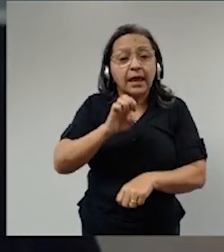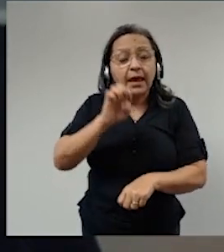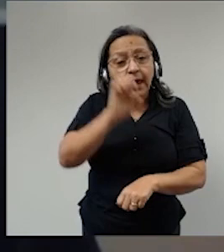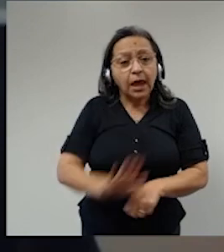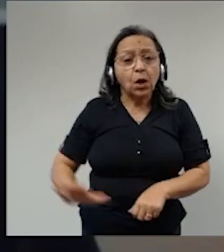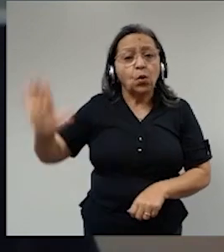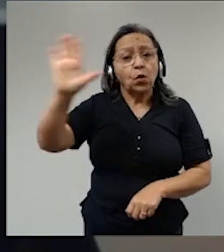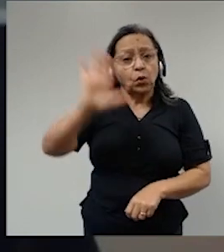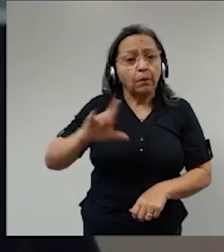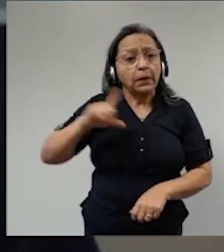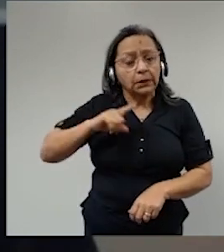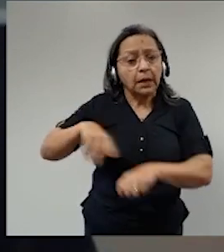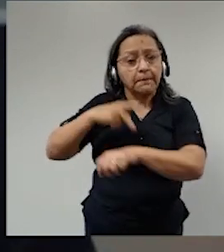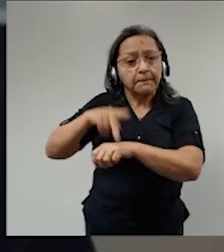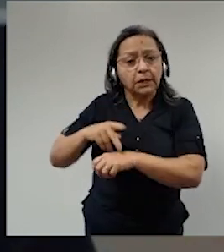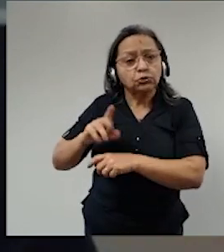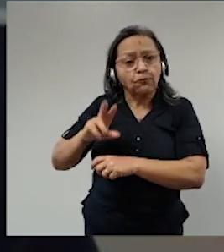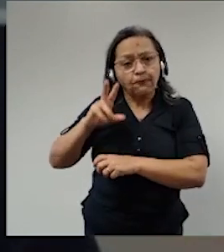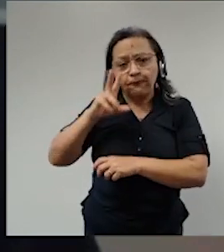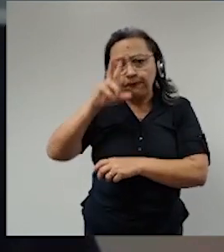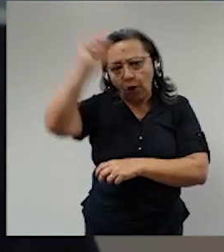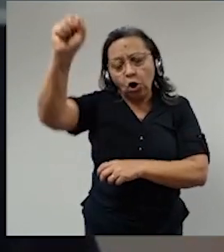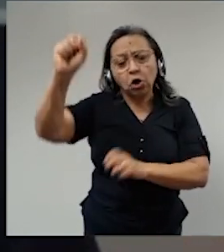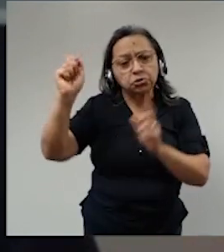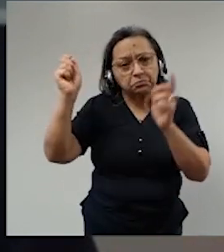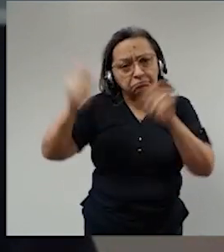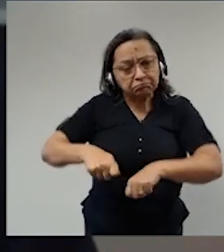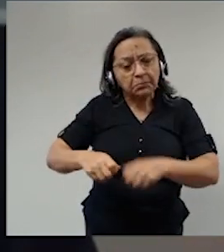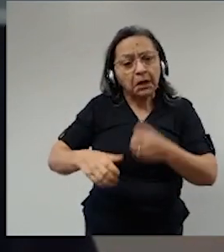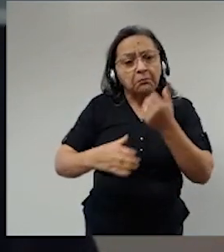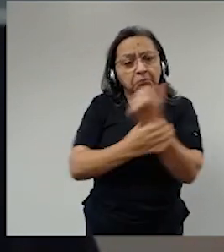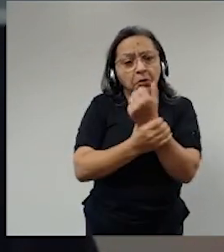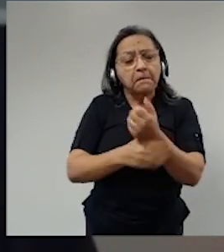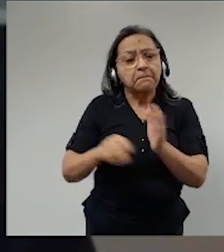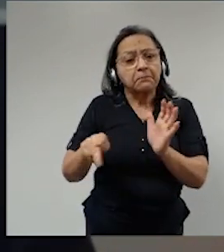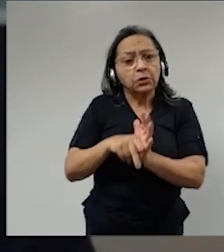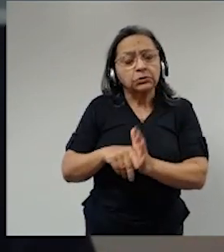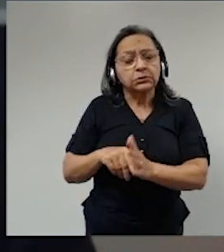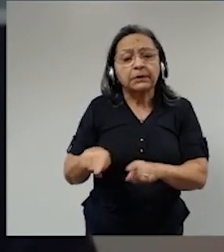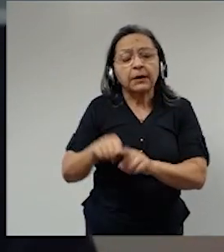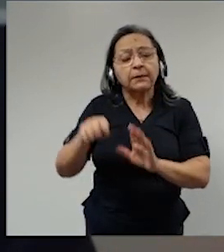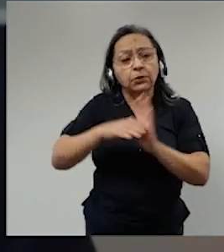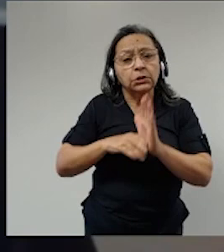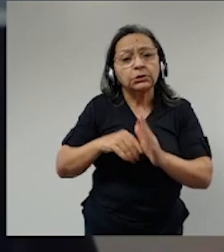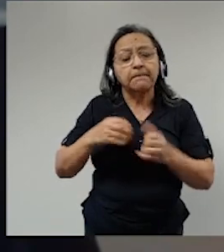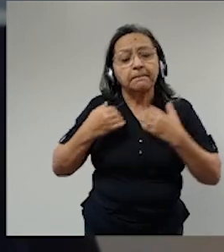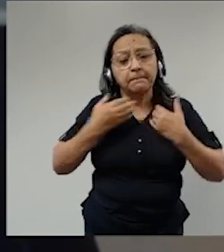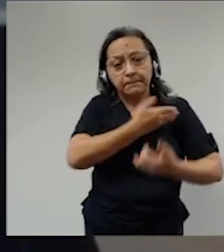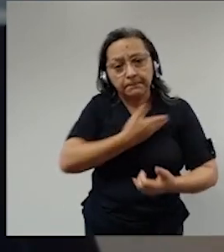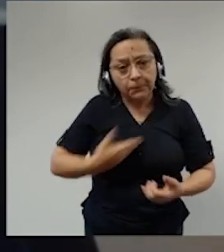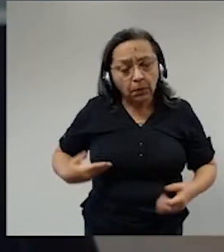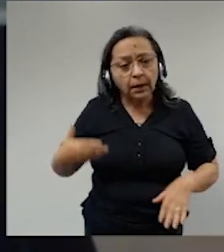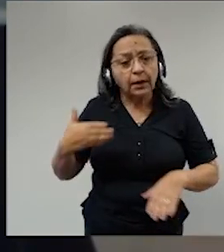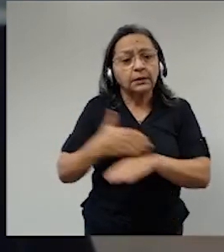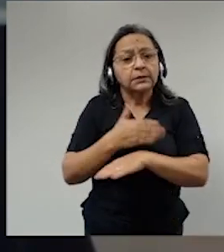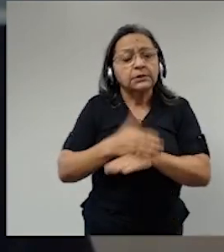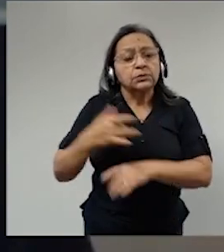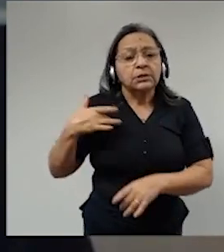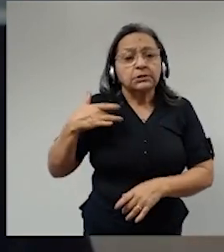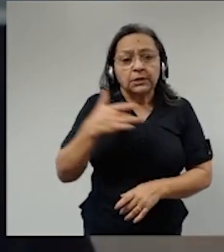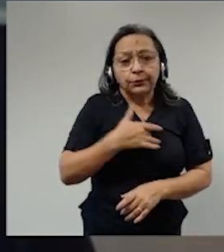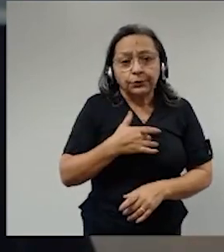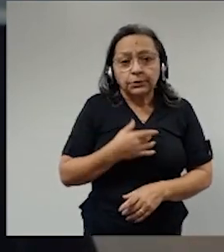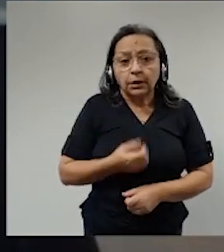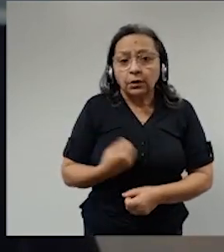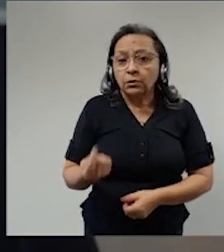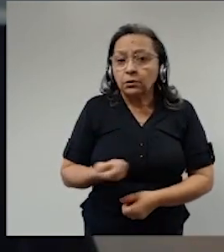países com forte proteção patentária e, ao mesmo tempo, políticas públicas de acesso à saúde que nos trazem